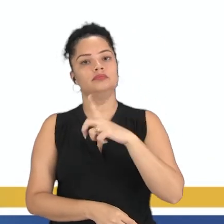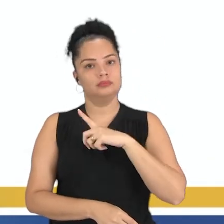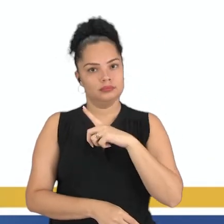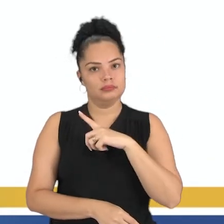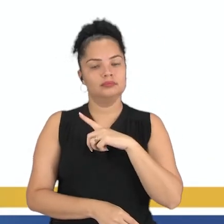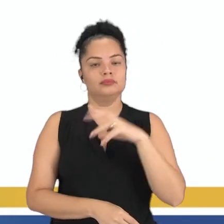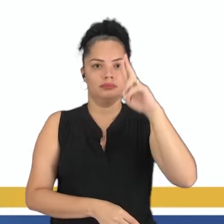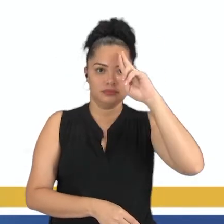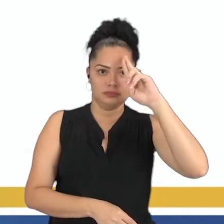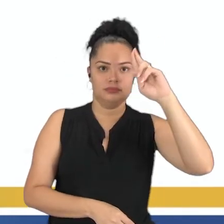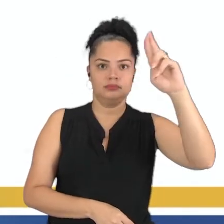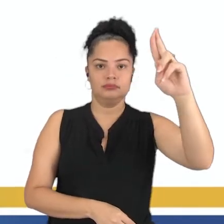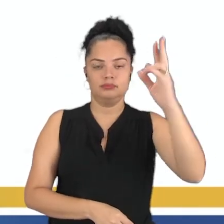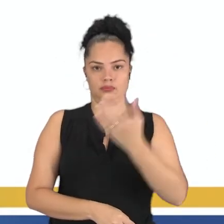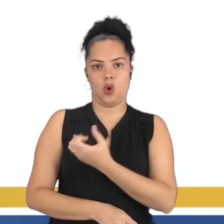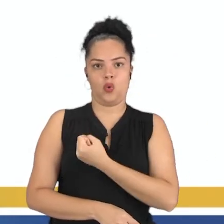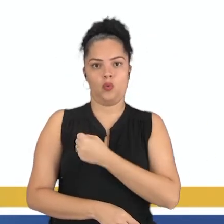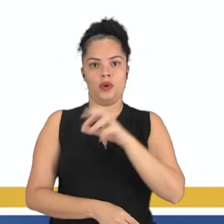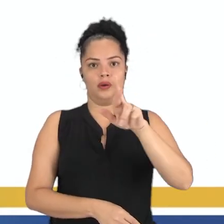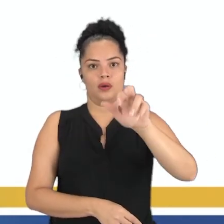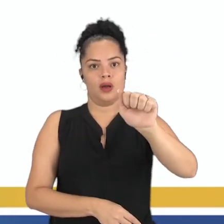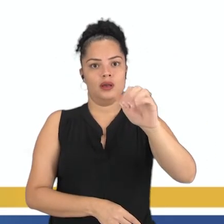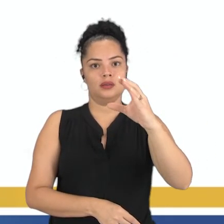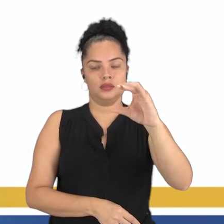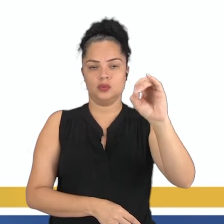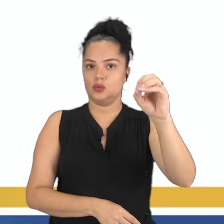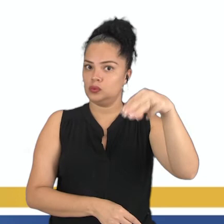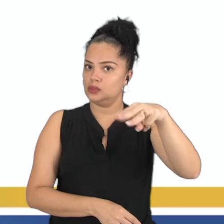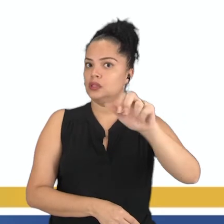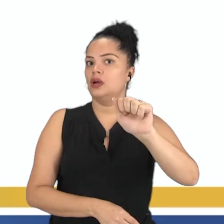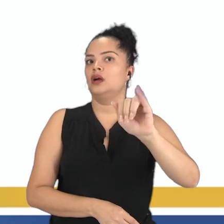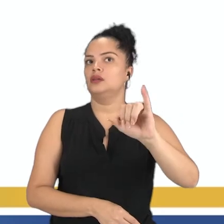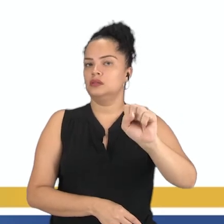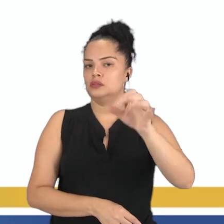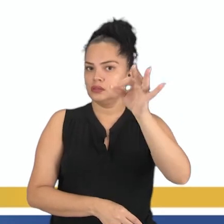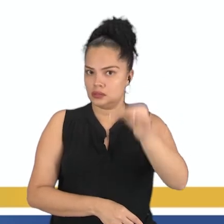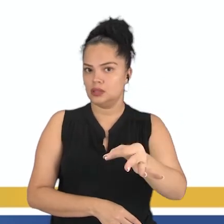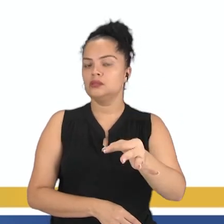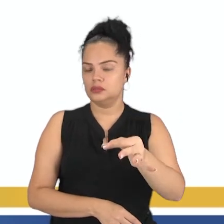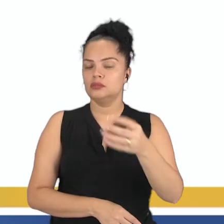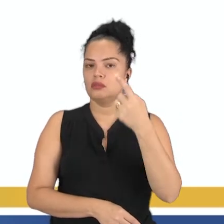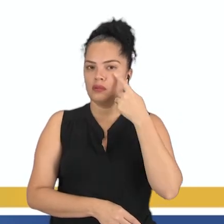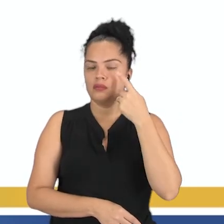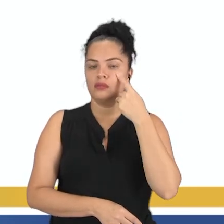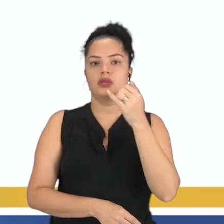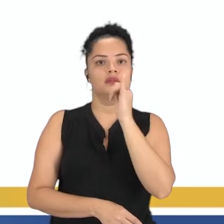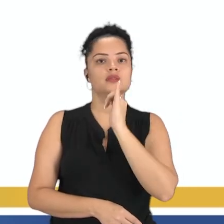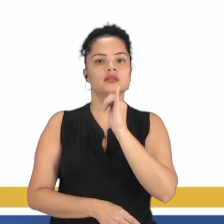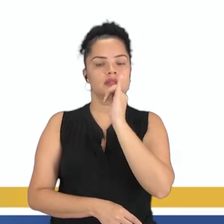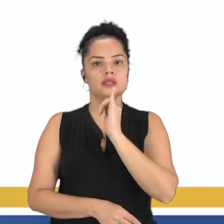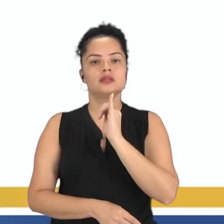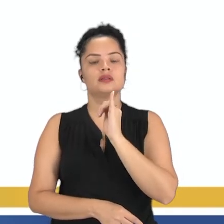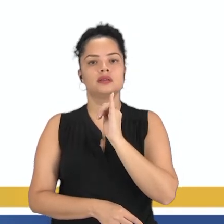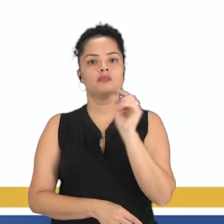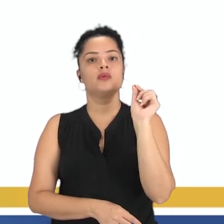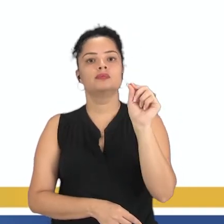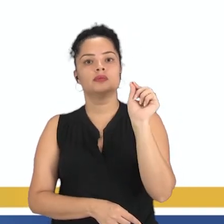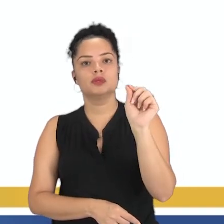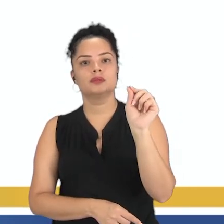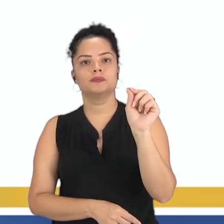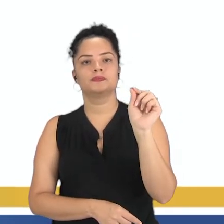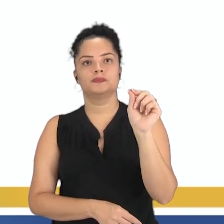também representam números racionais, certinho? Então, como exemplo, a gente vai ver o